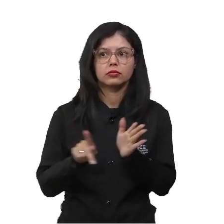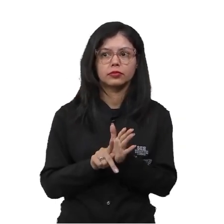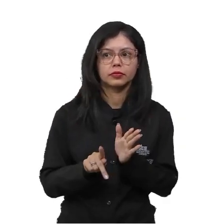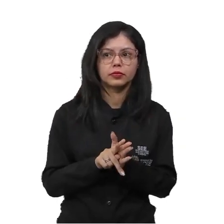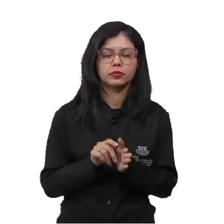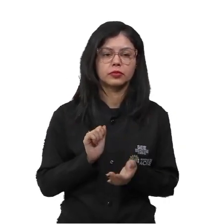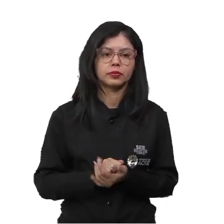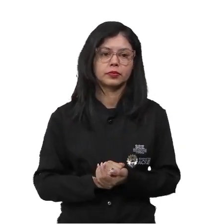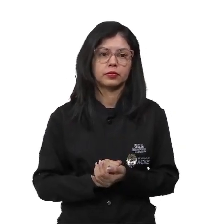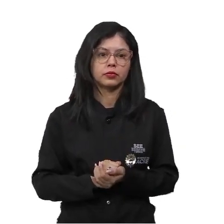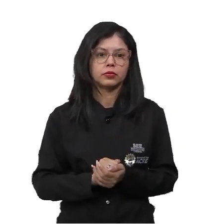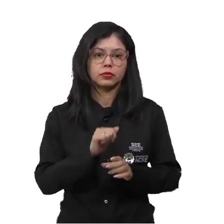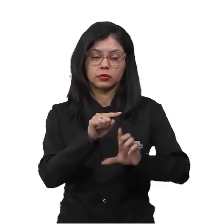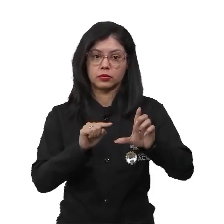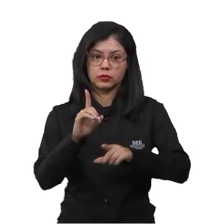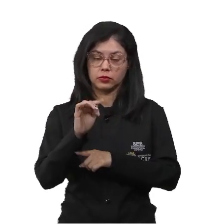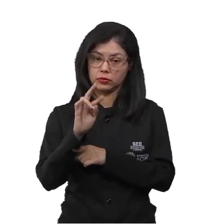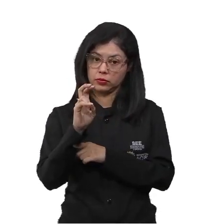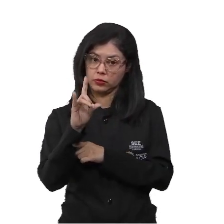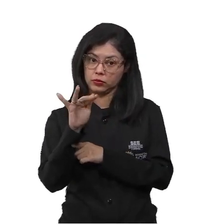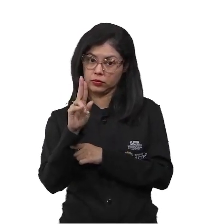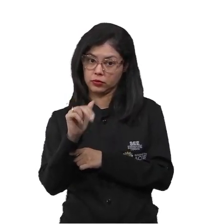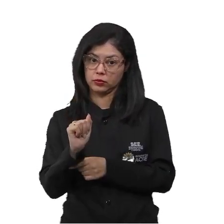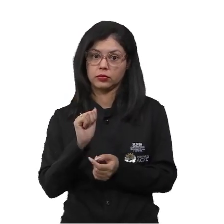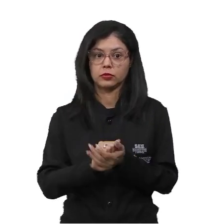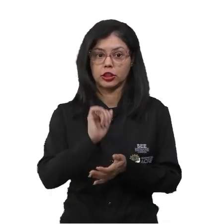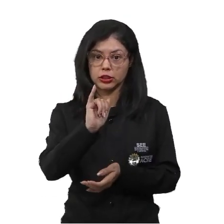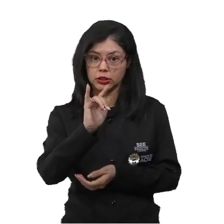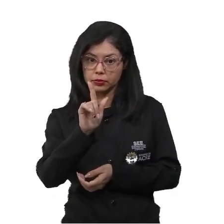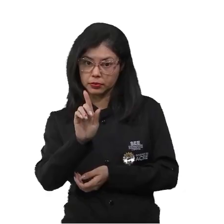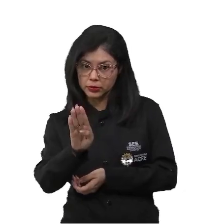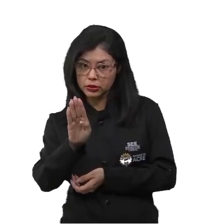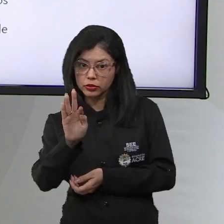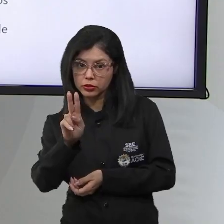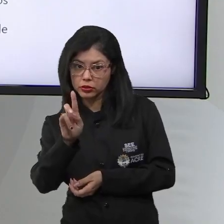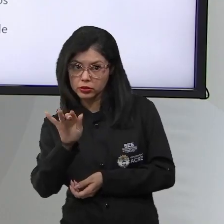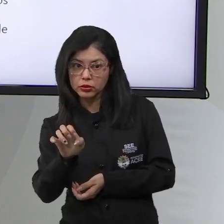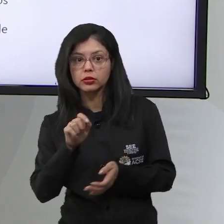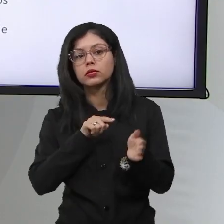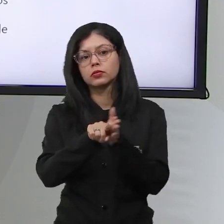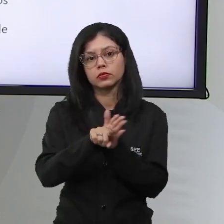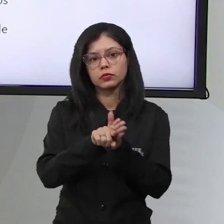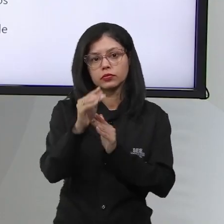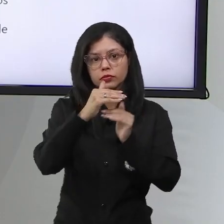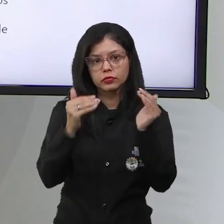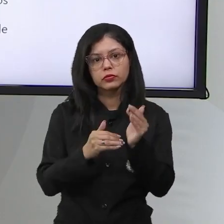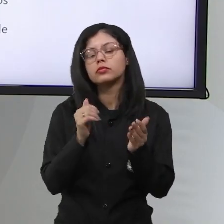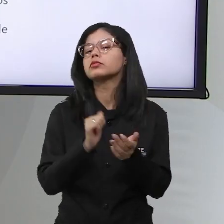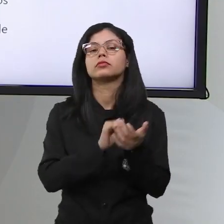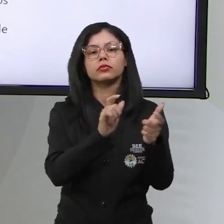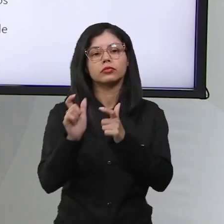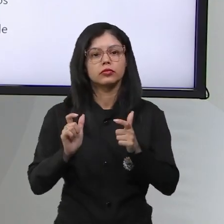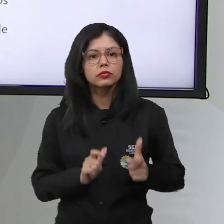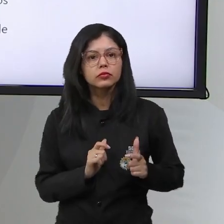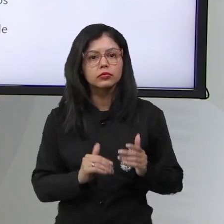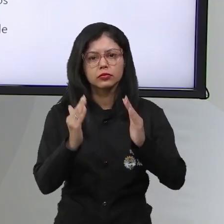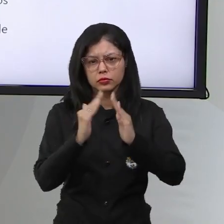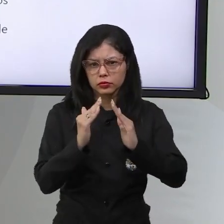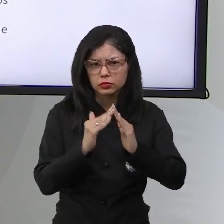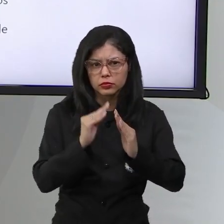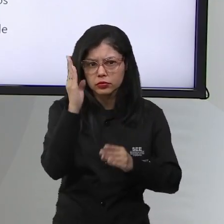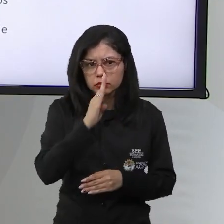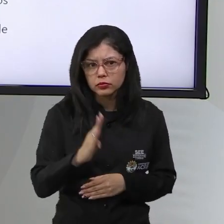O censo demográfico, realizado pelo IBGE, ele pesquisa todos os lares, todos os